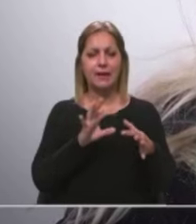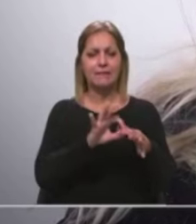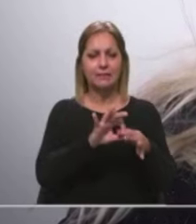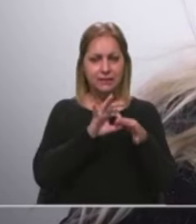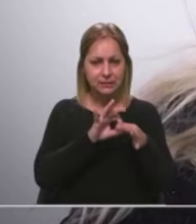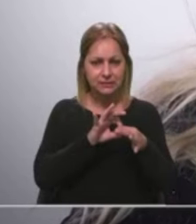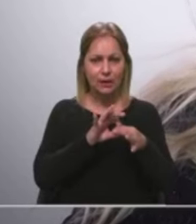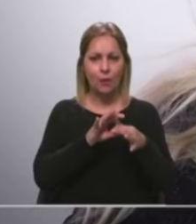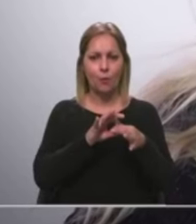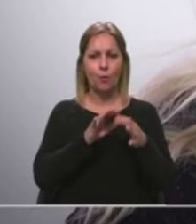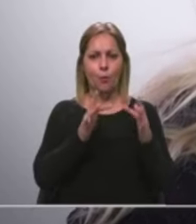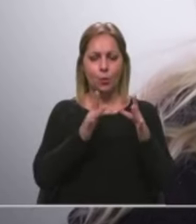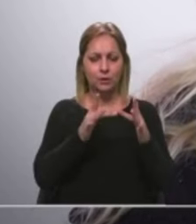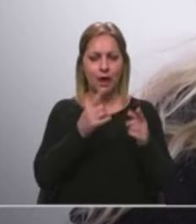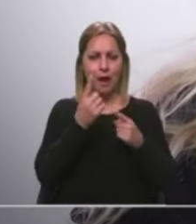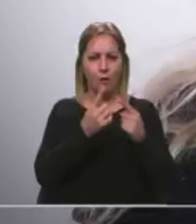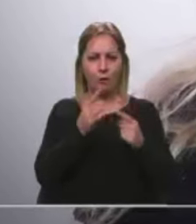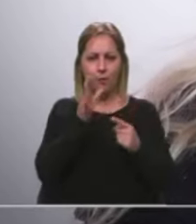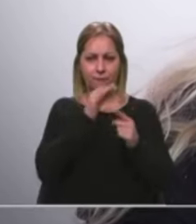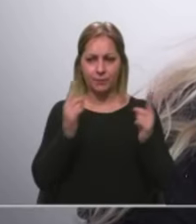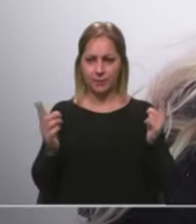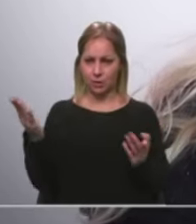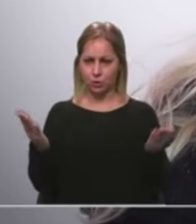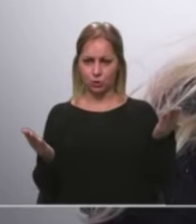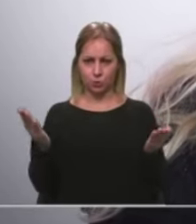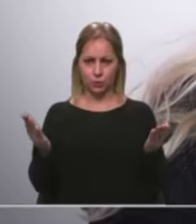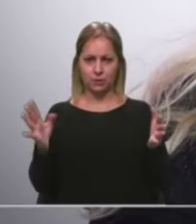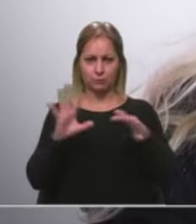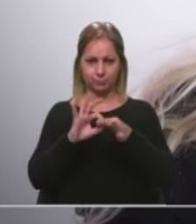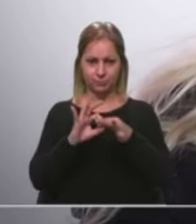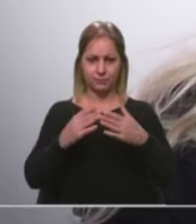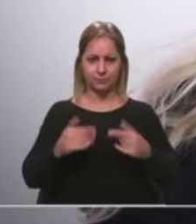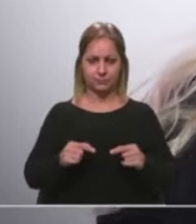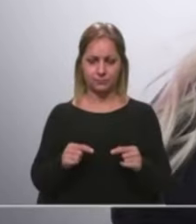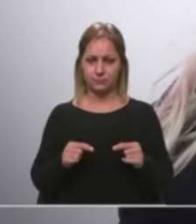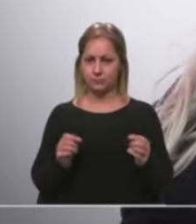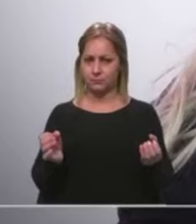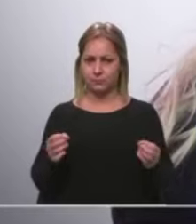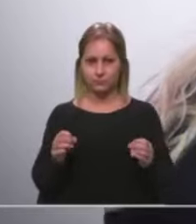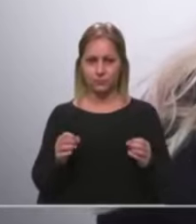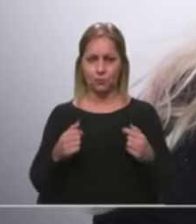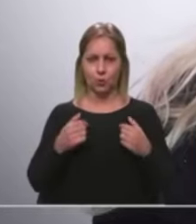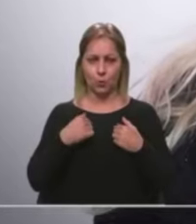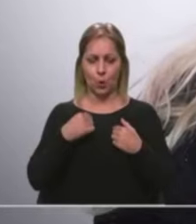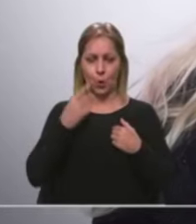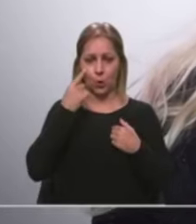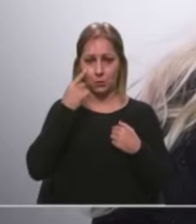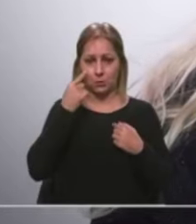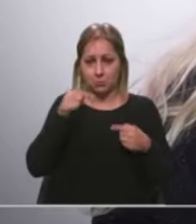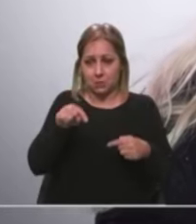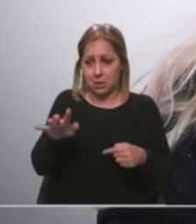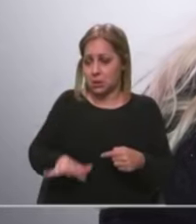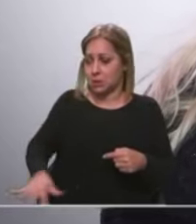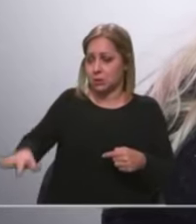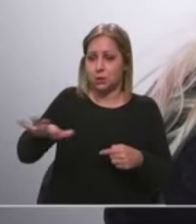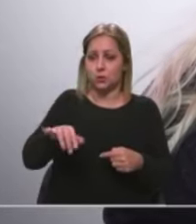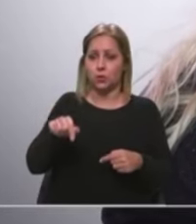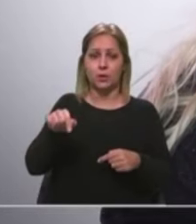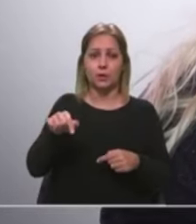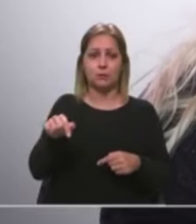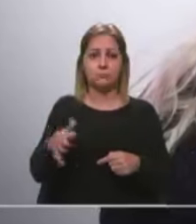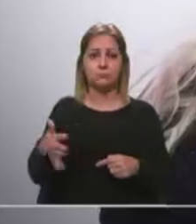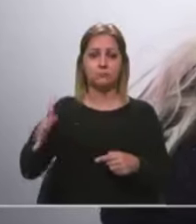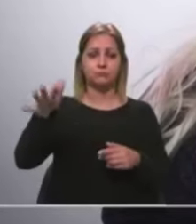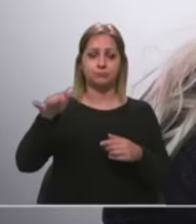afinidade entre a vossa família e a família Valente não nós conhecíamos daqui que é da zona da terra como é